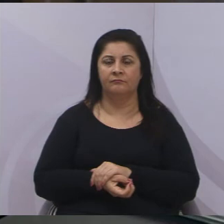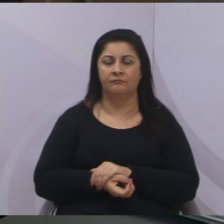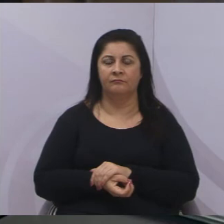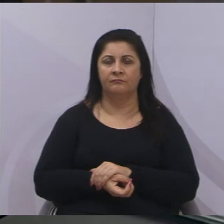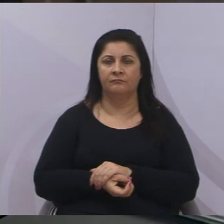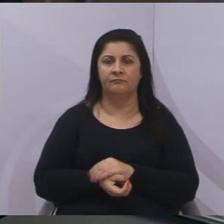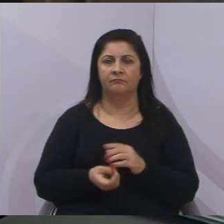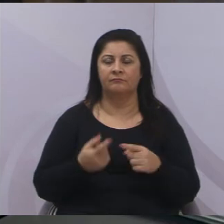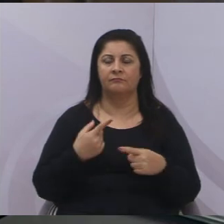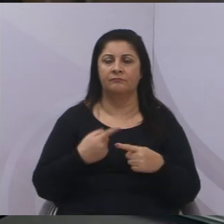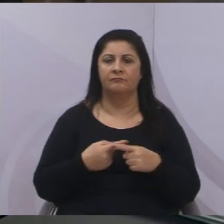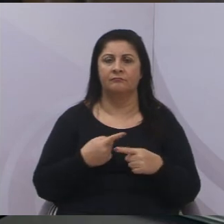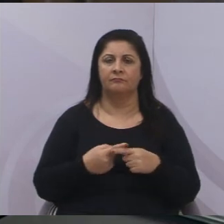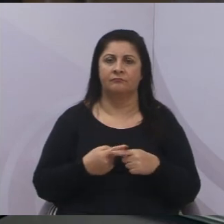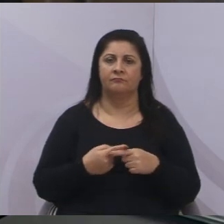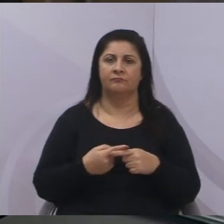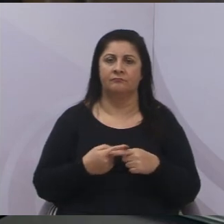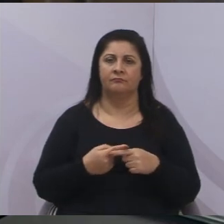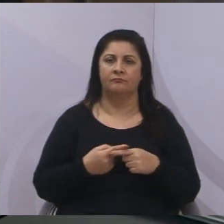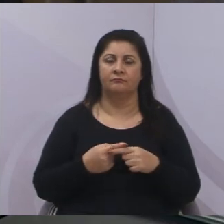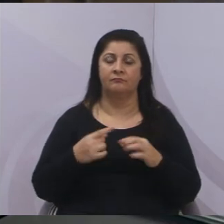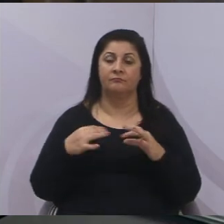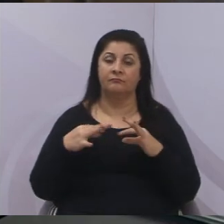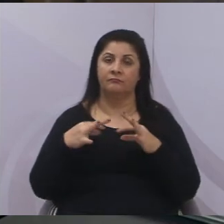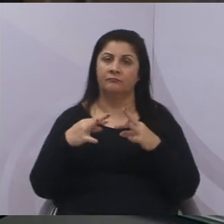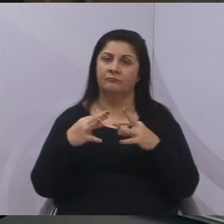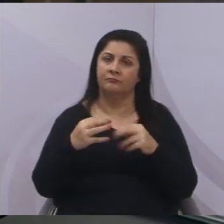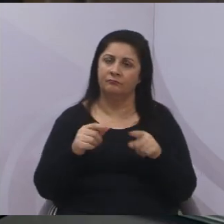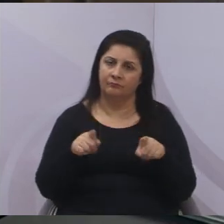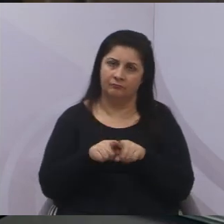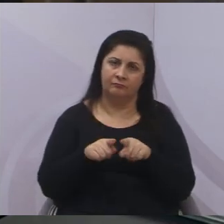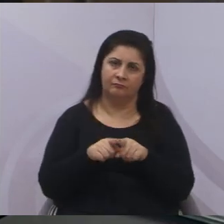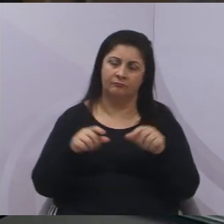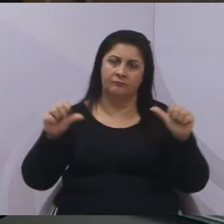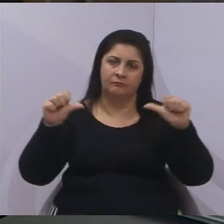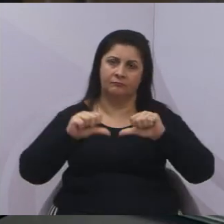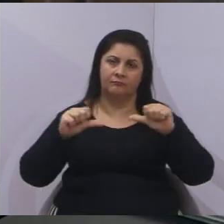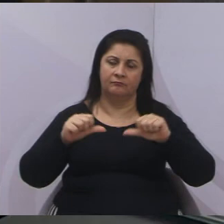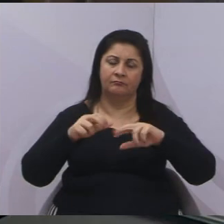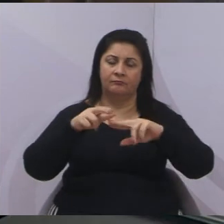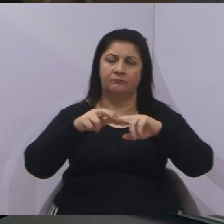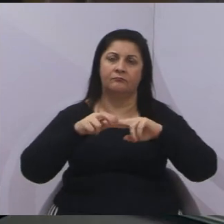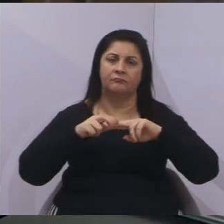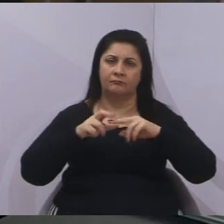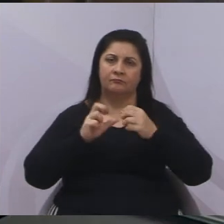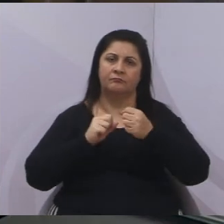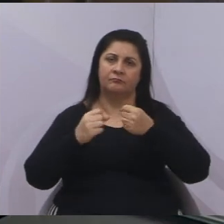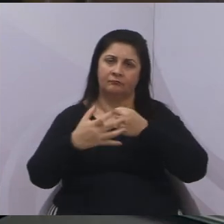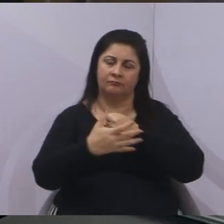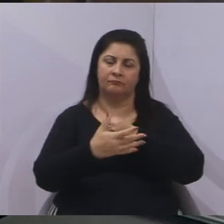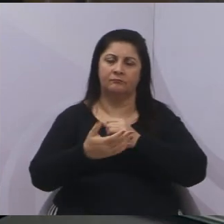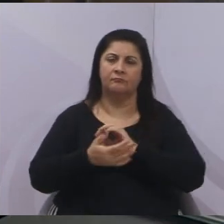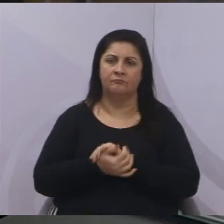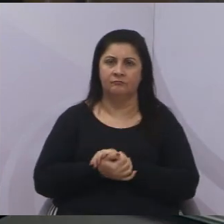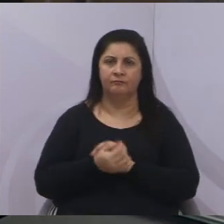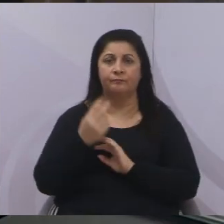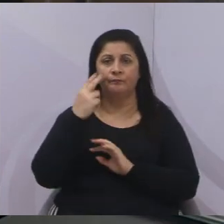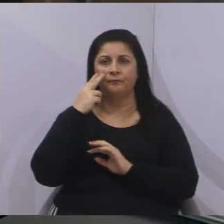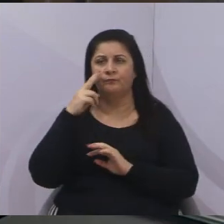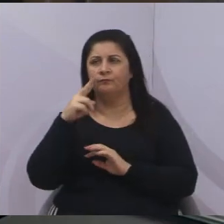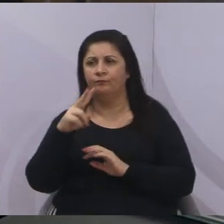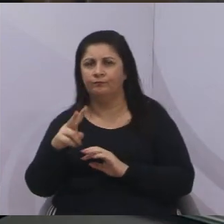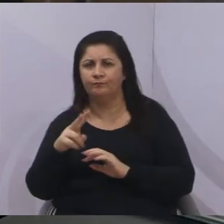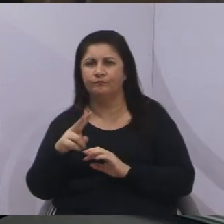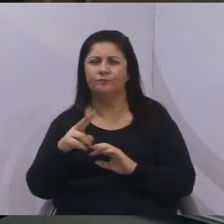Porque, assim, eu acho que tudo isso foi agravado também pela pandemia, né? A gente tem aí, olhando o mercado,